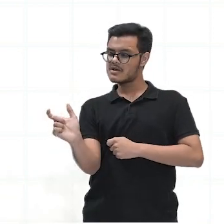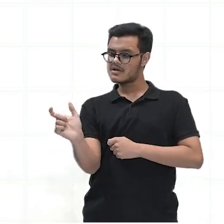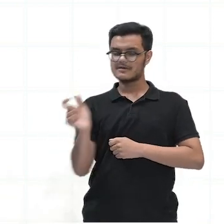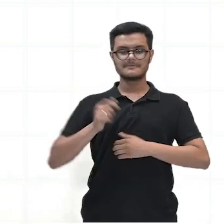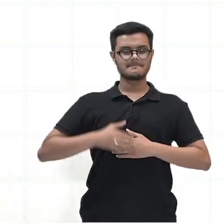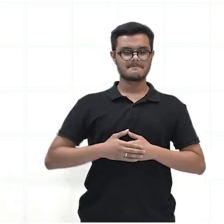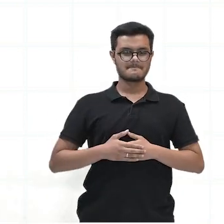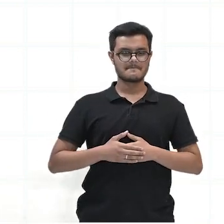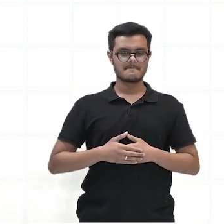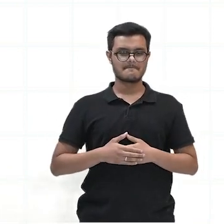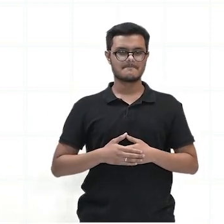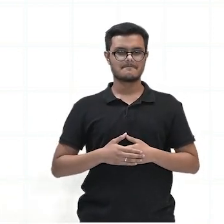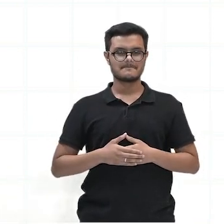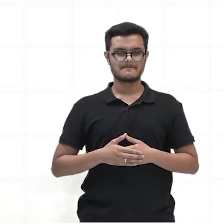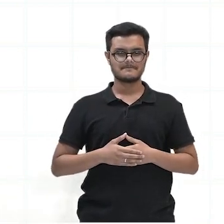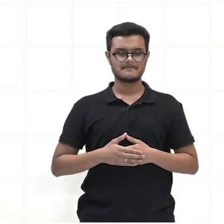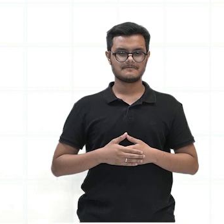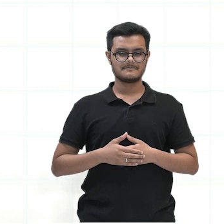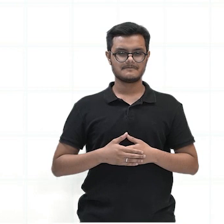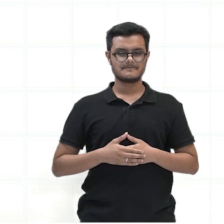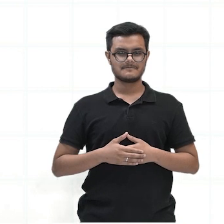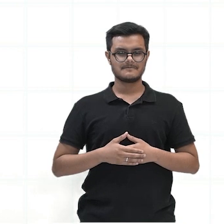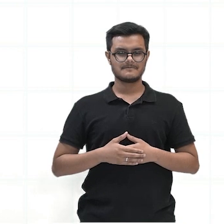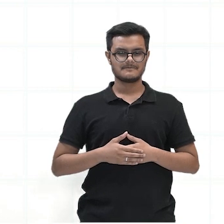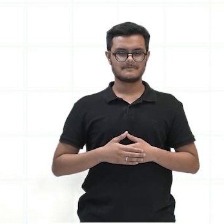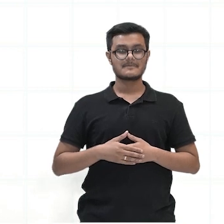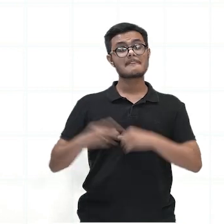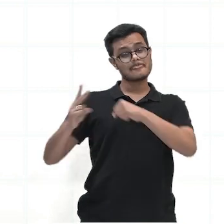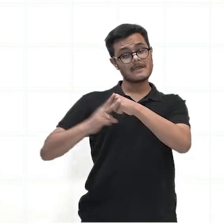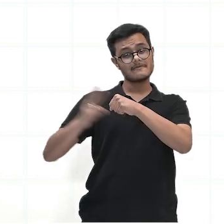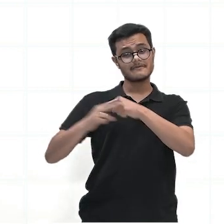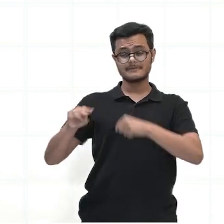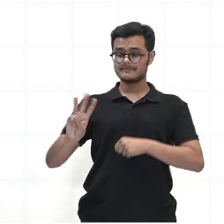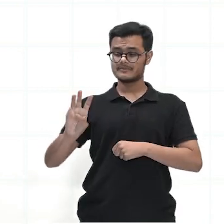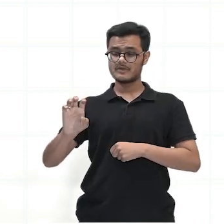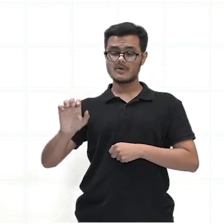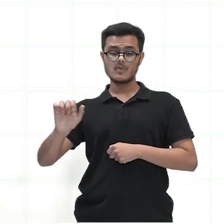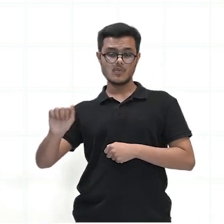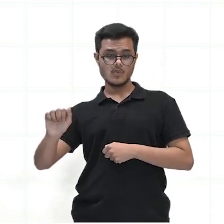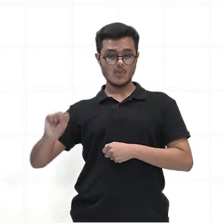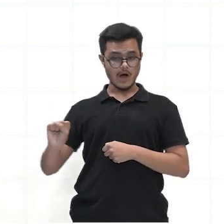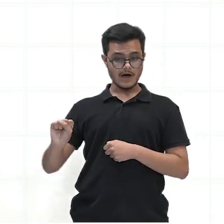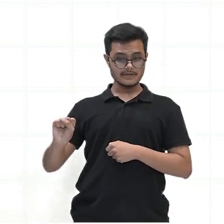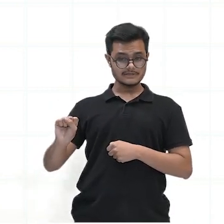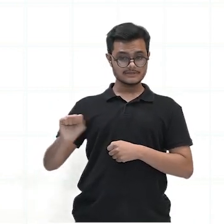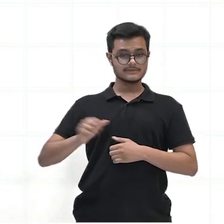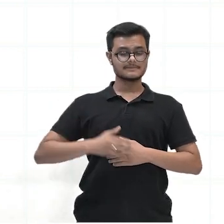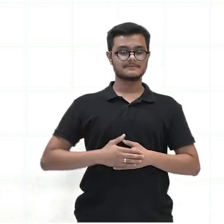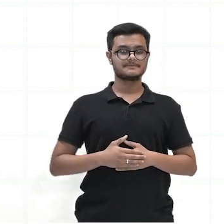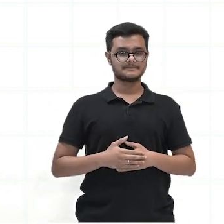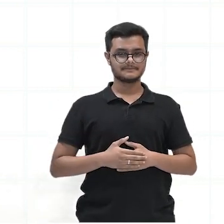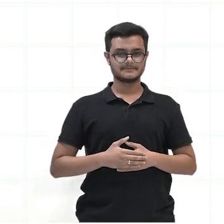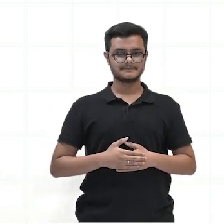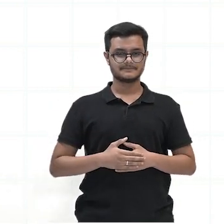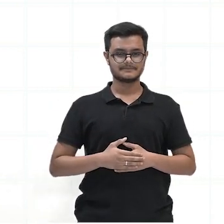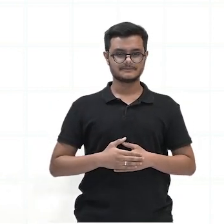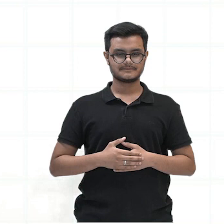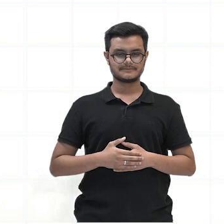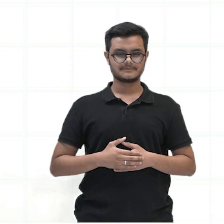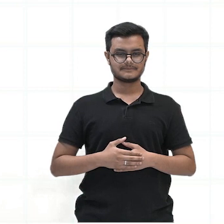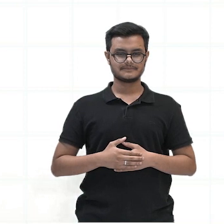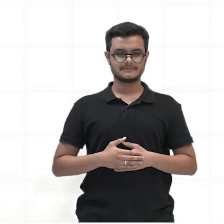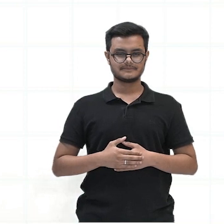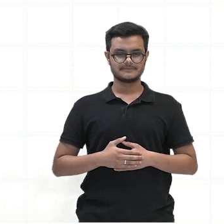ele estava, certo? Então, o verbo was significa era ou estava.